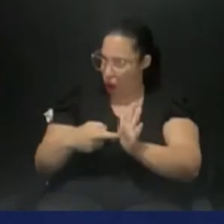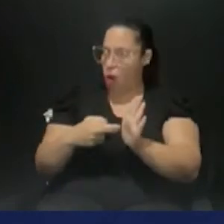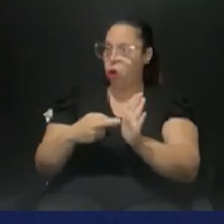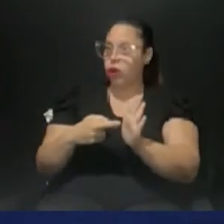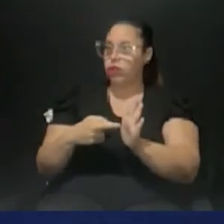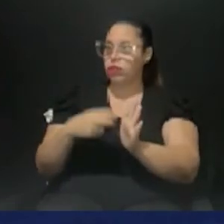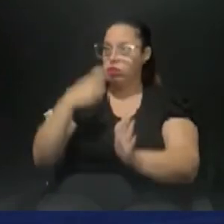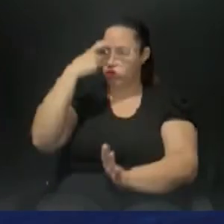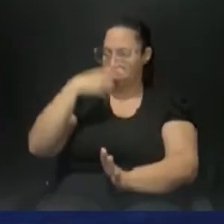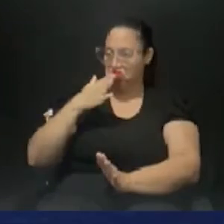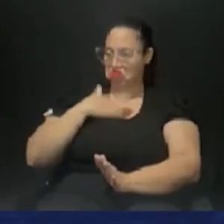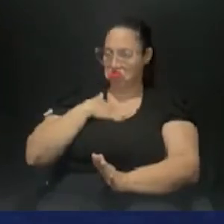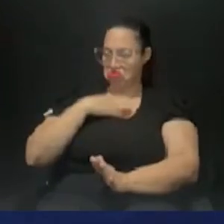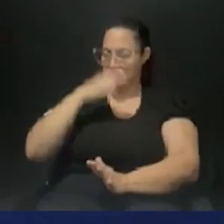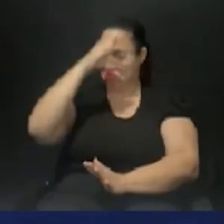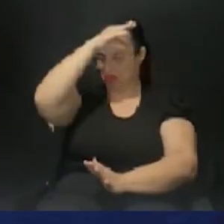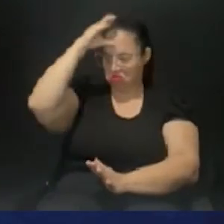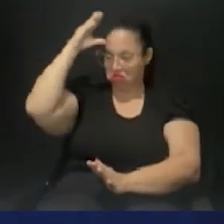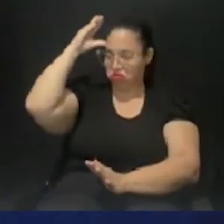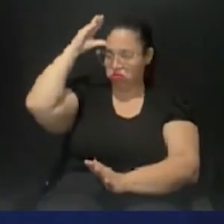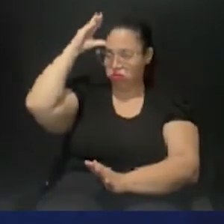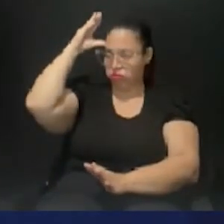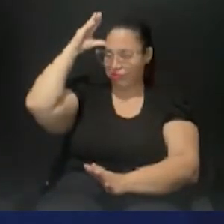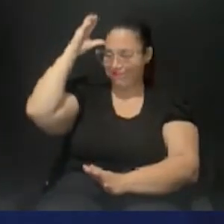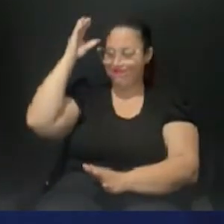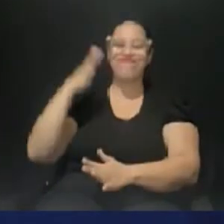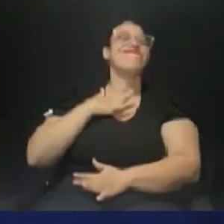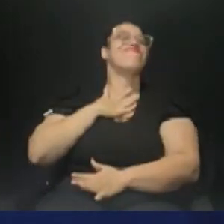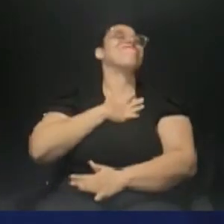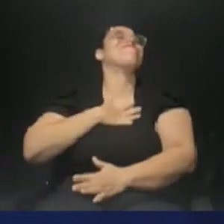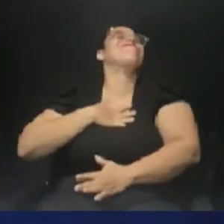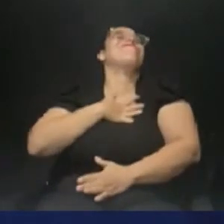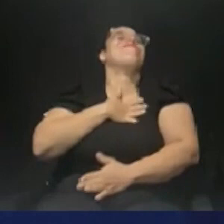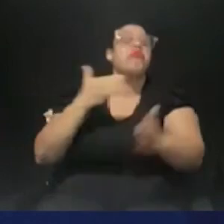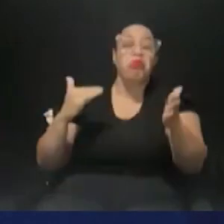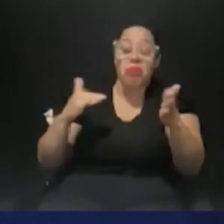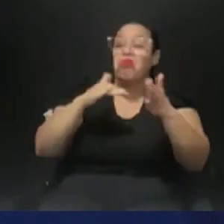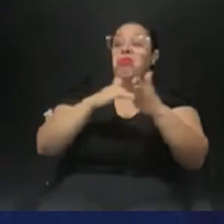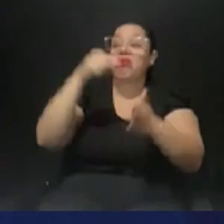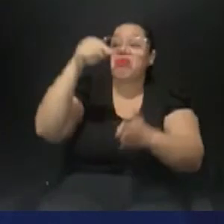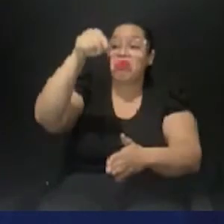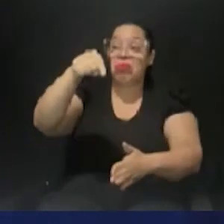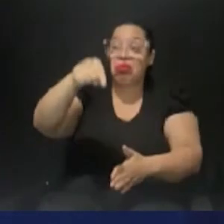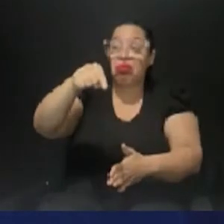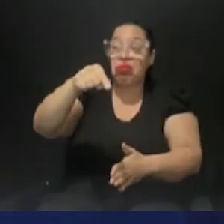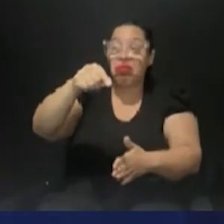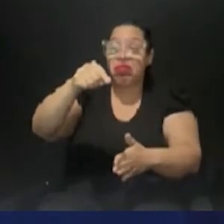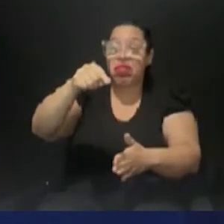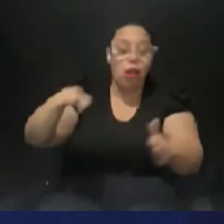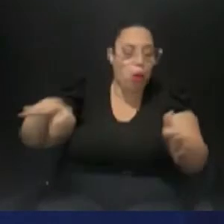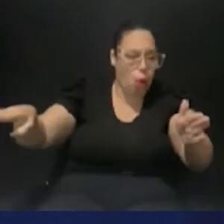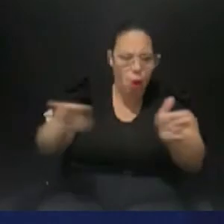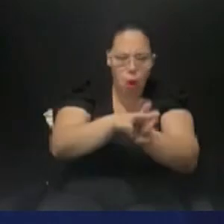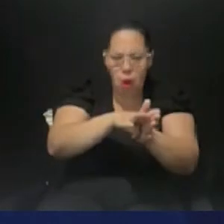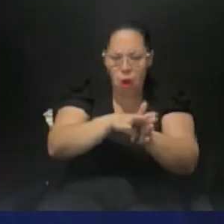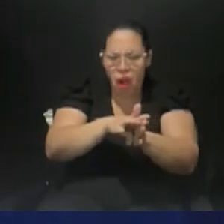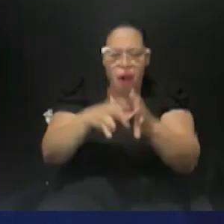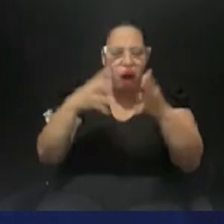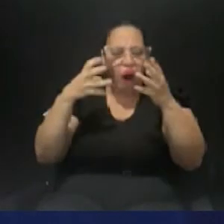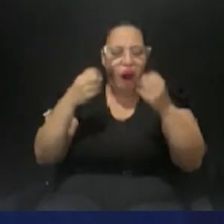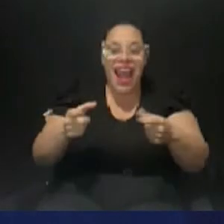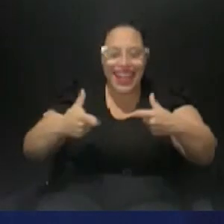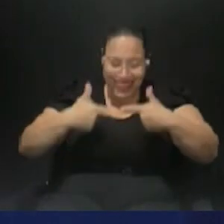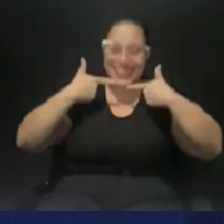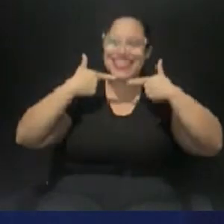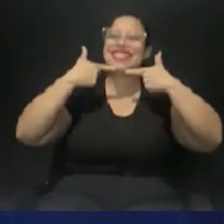o momento que entra aqui, é recebido com um sorriso, né, pelo garçom, seja para o pessoal, o chopeiro. E